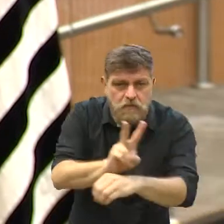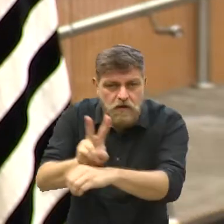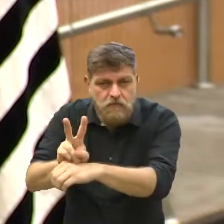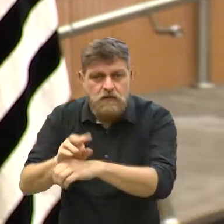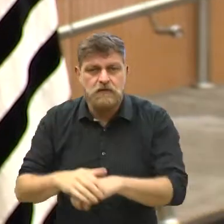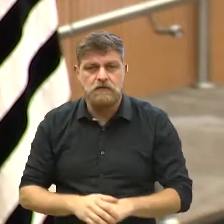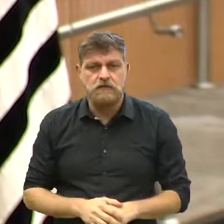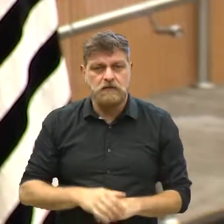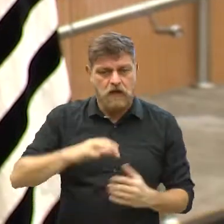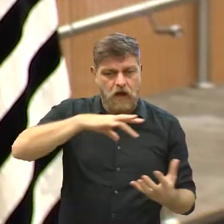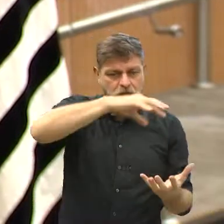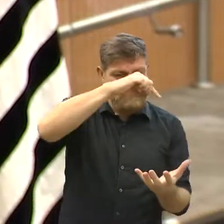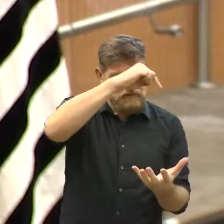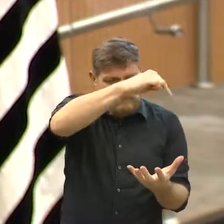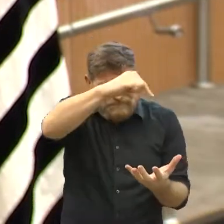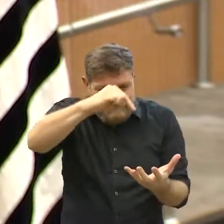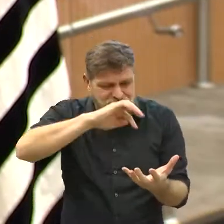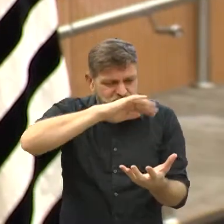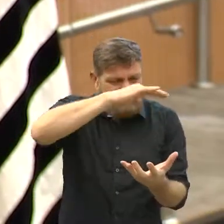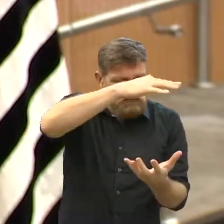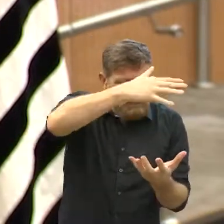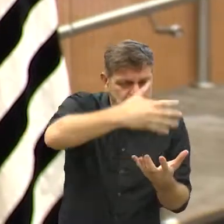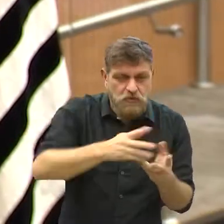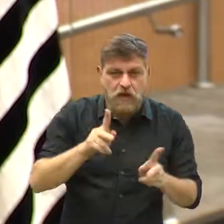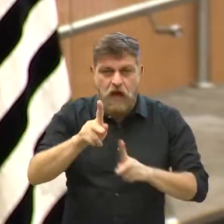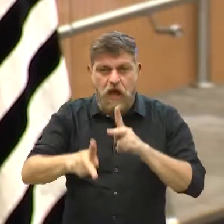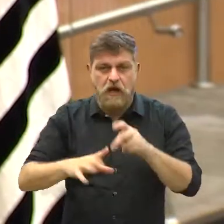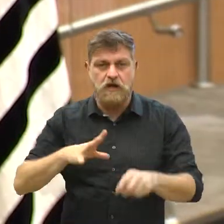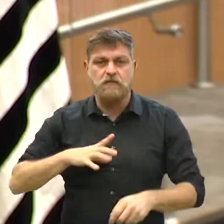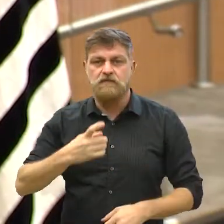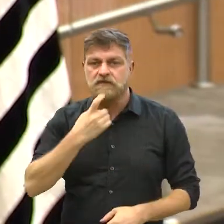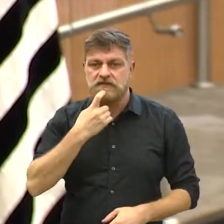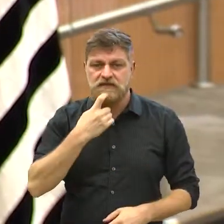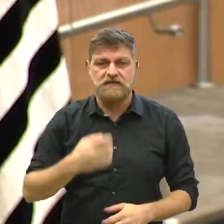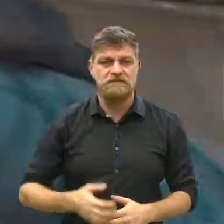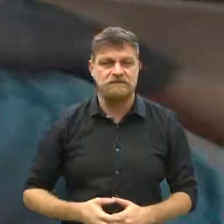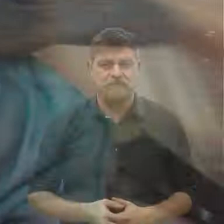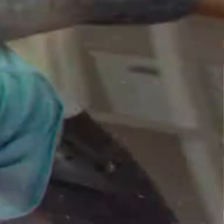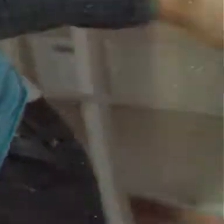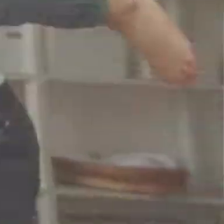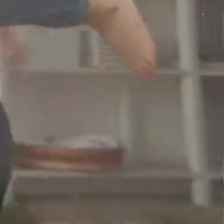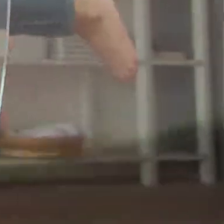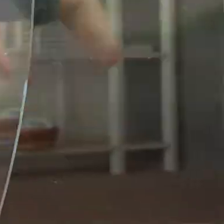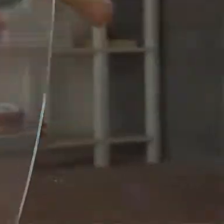e toda a humanidade e a população de Campinas.